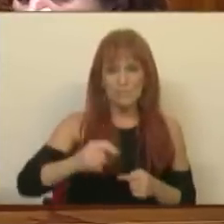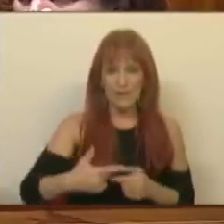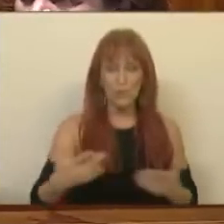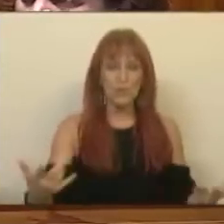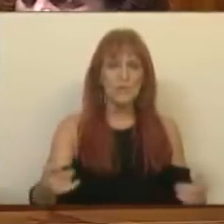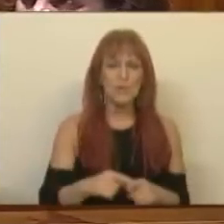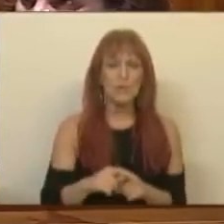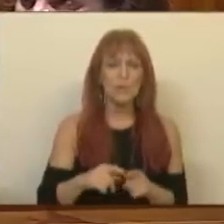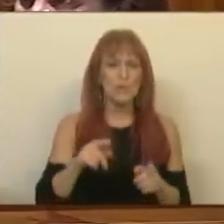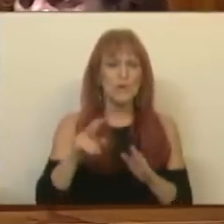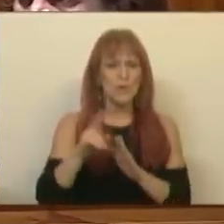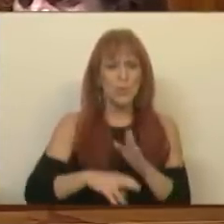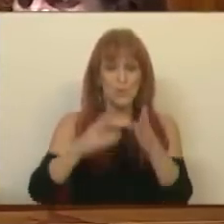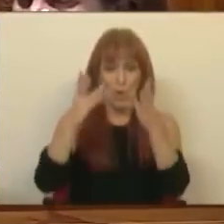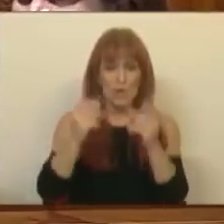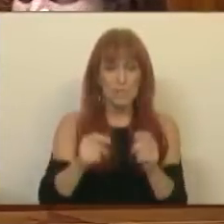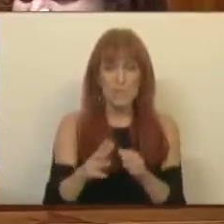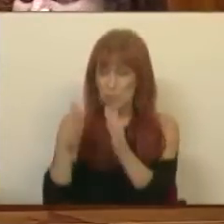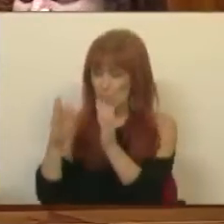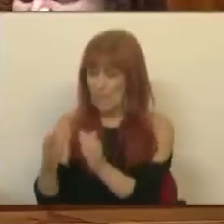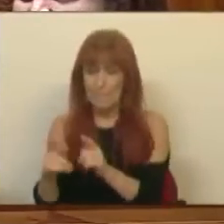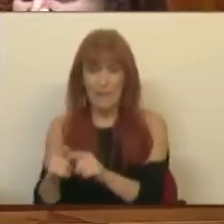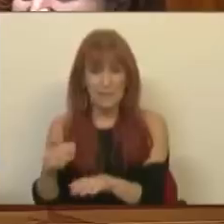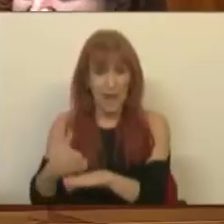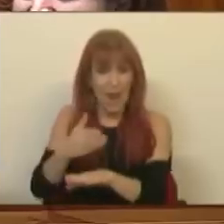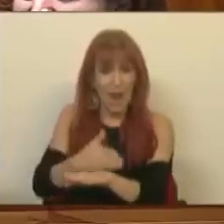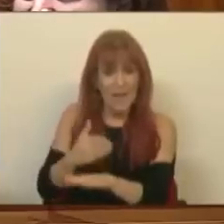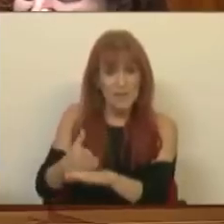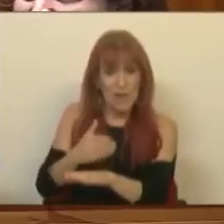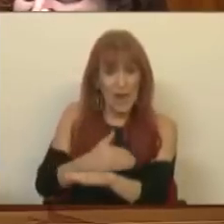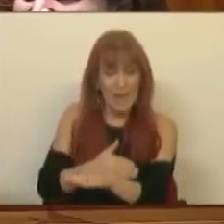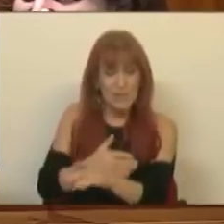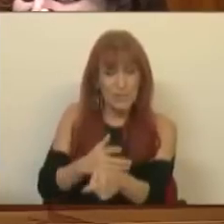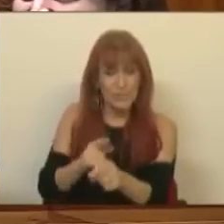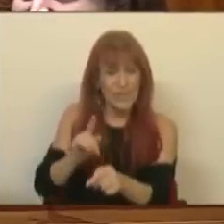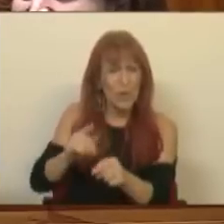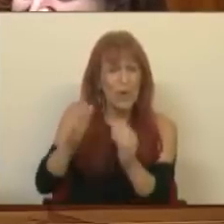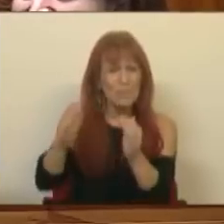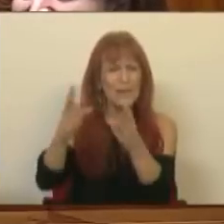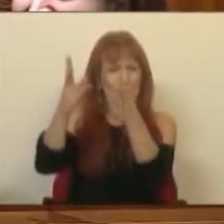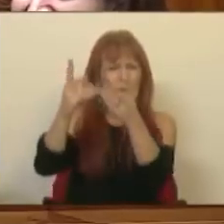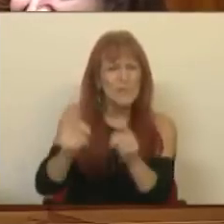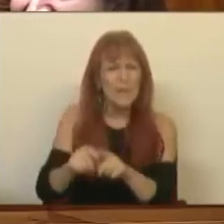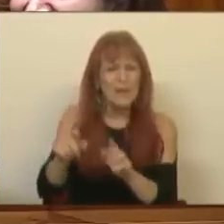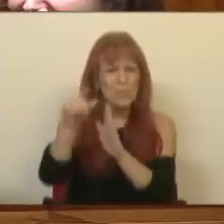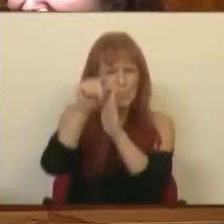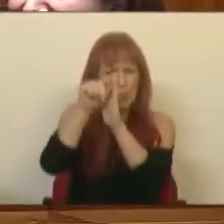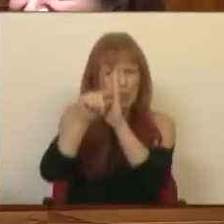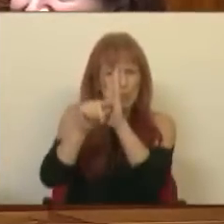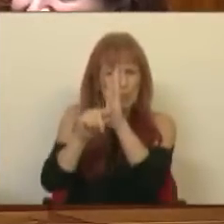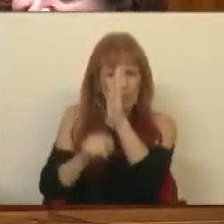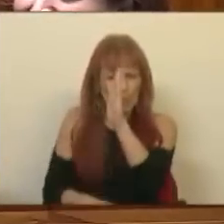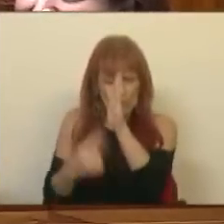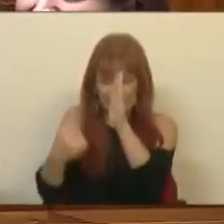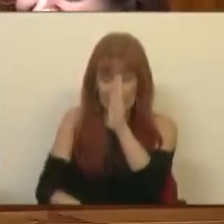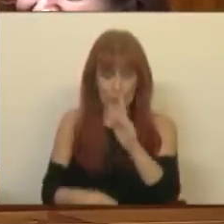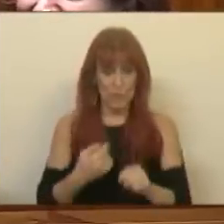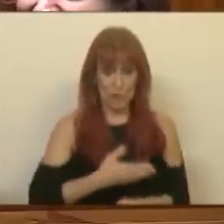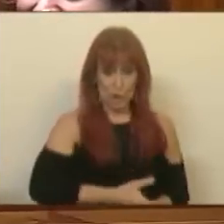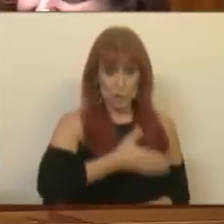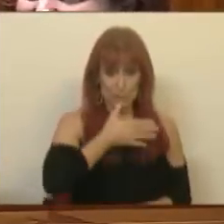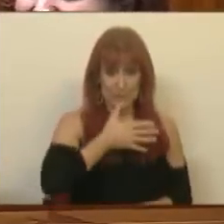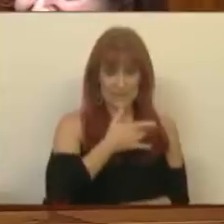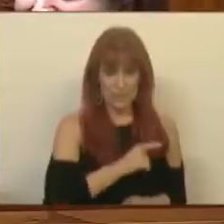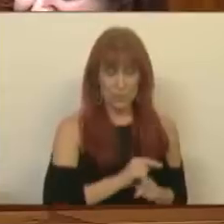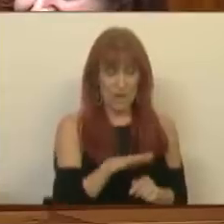no relatório do orçamento que é uma parte 15 sede aquela parte do orçamento que tem o articulado tem a explicação